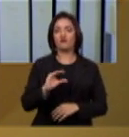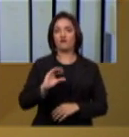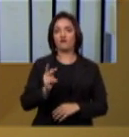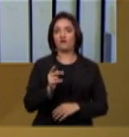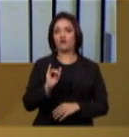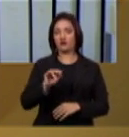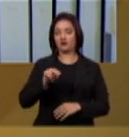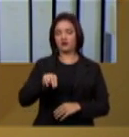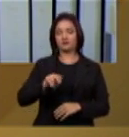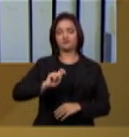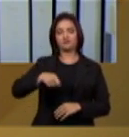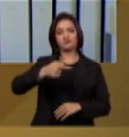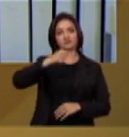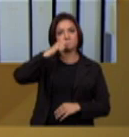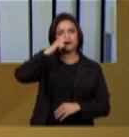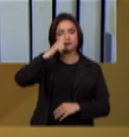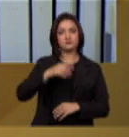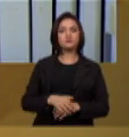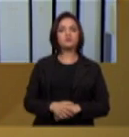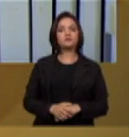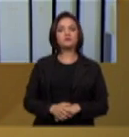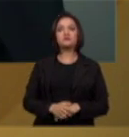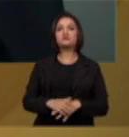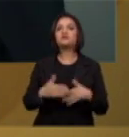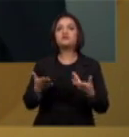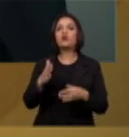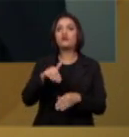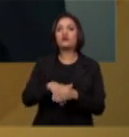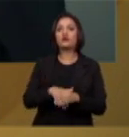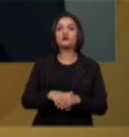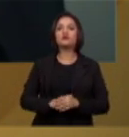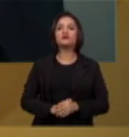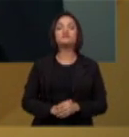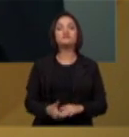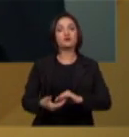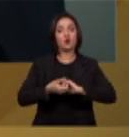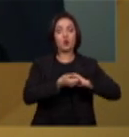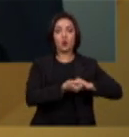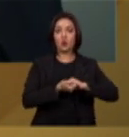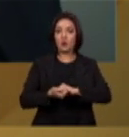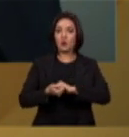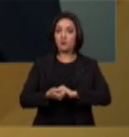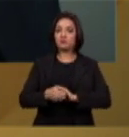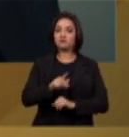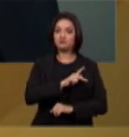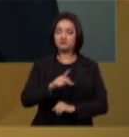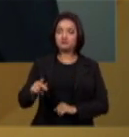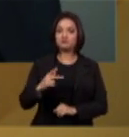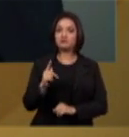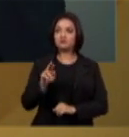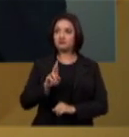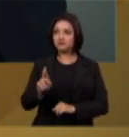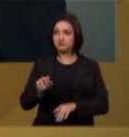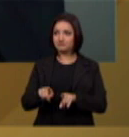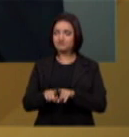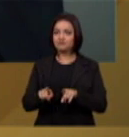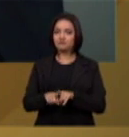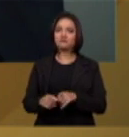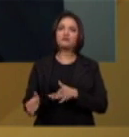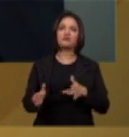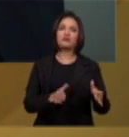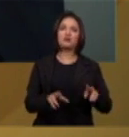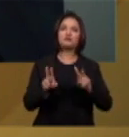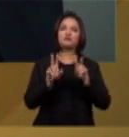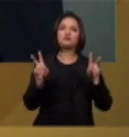Senhor presidente, eminentes ministros, senhor procurador-geral da República, a matéria vertida nesta